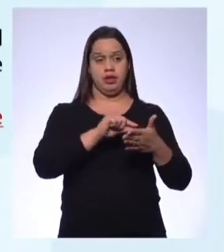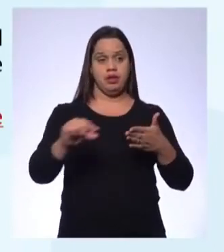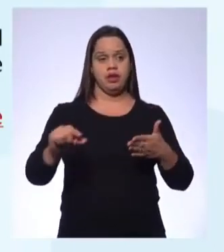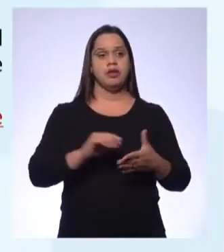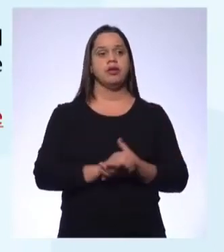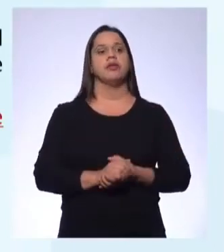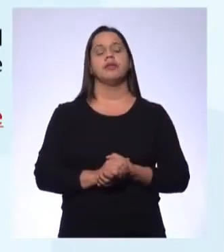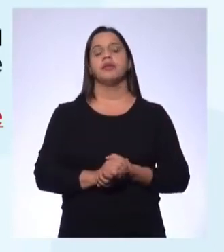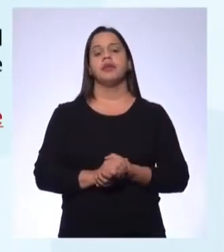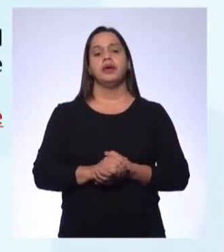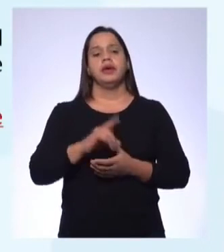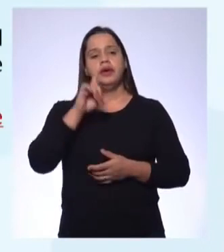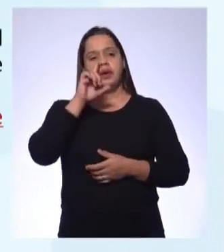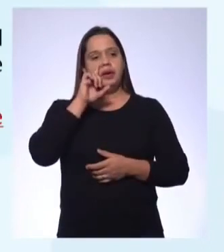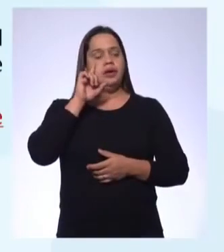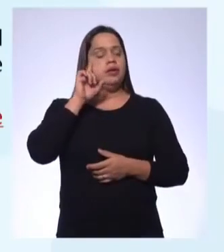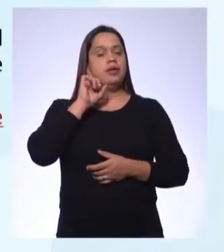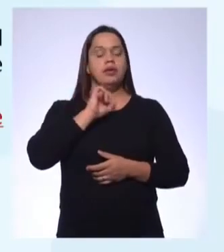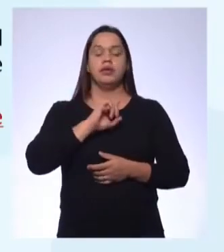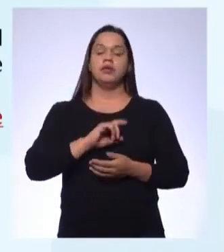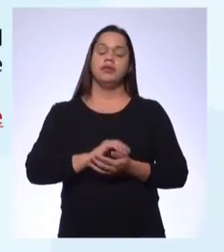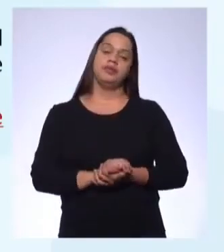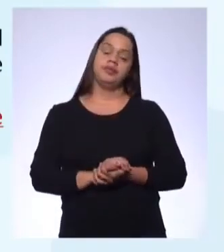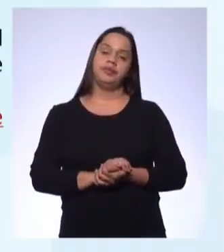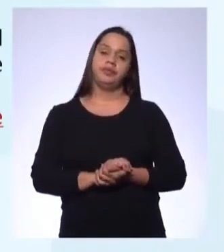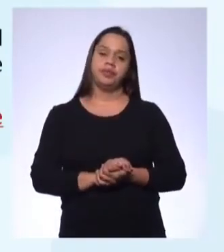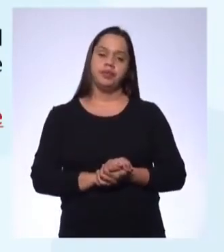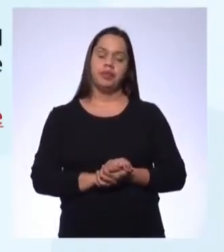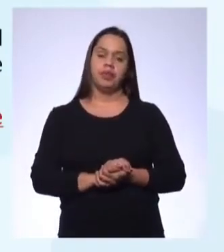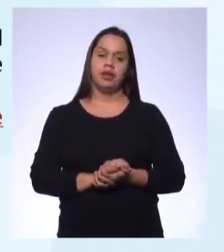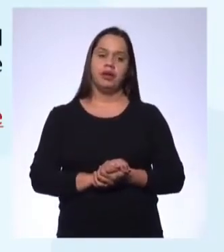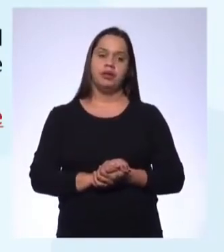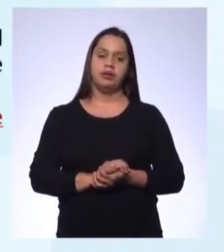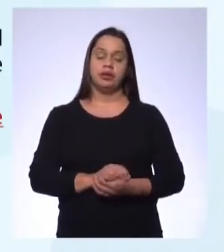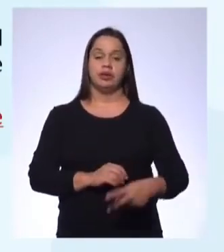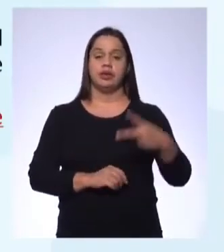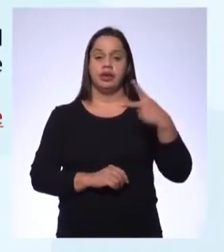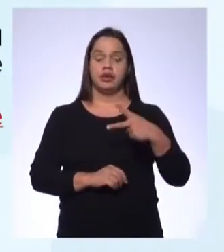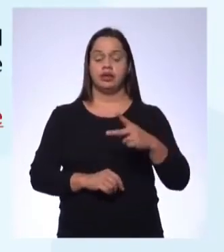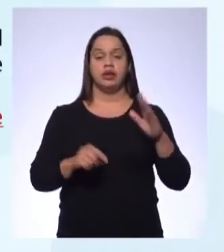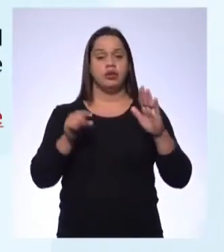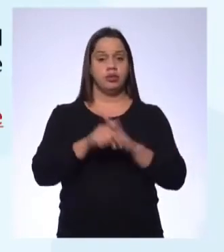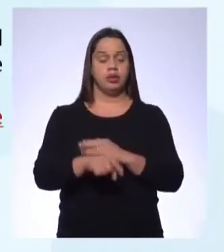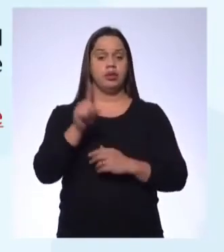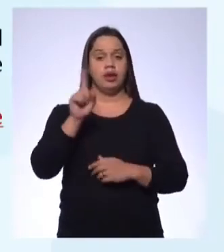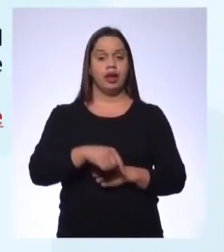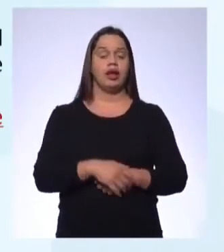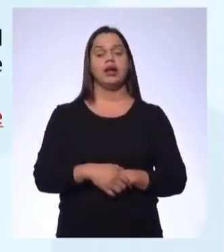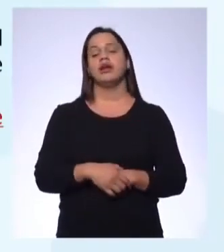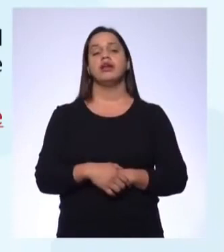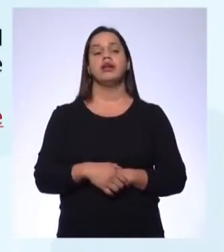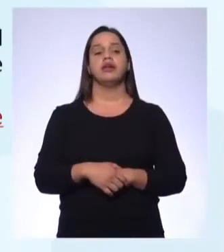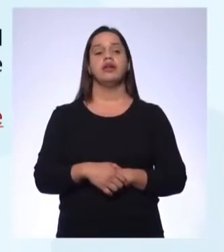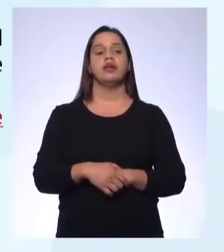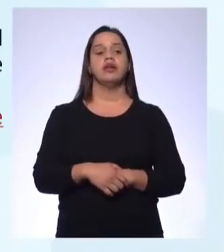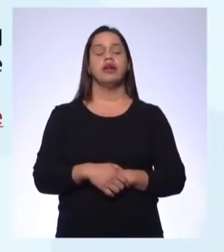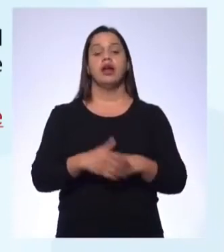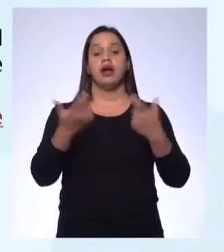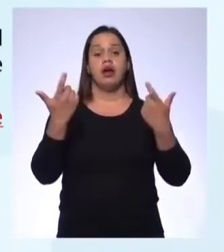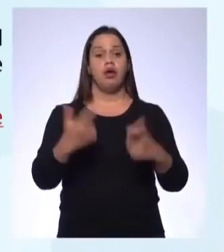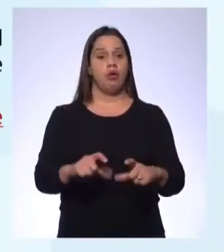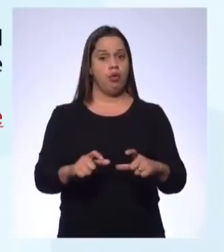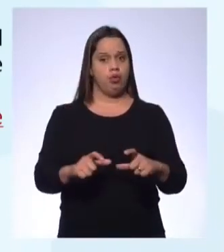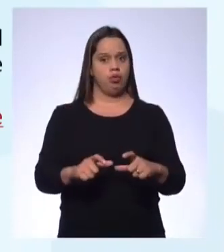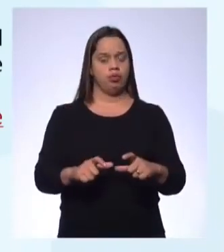tropical cyclone. Ali está a resposta da primeira questão. A segunda pergunta era where? Onde?